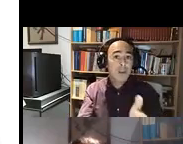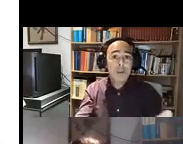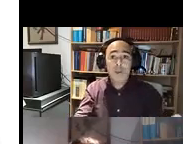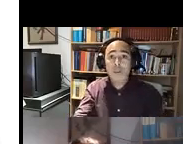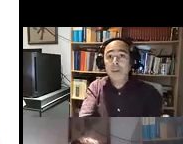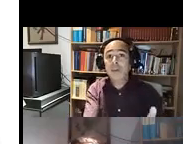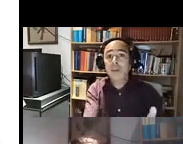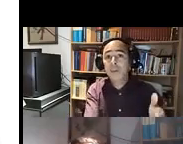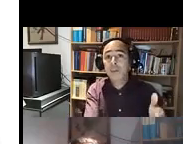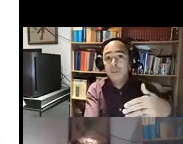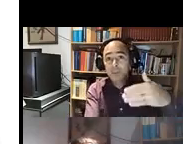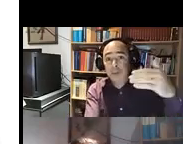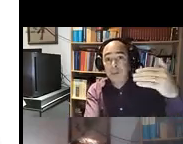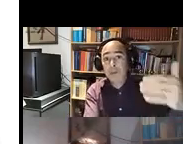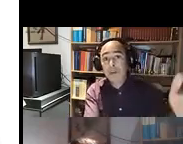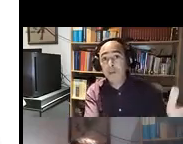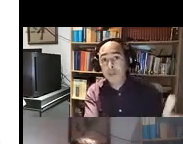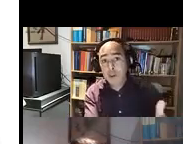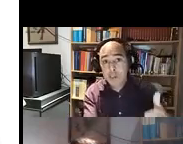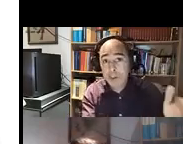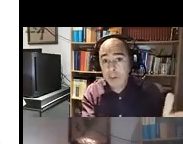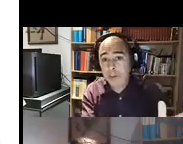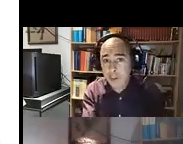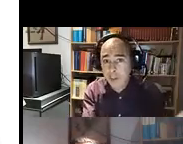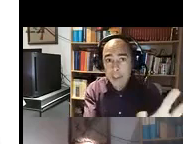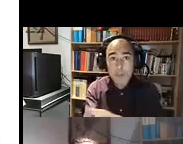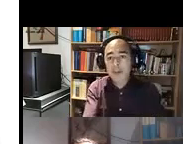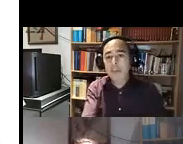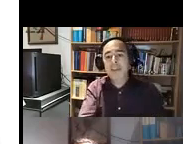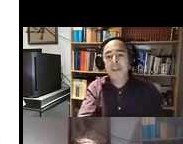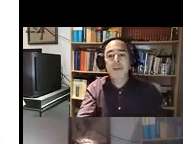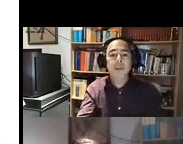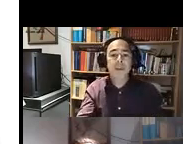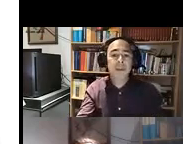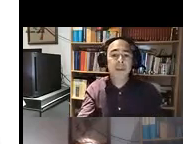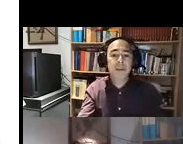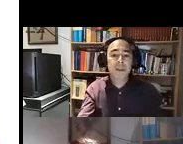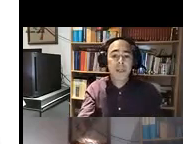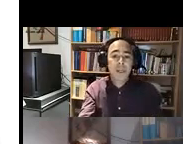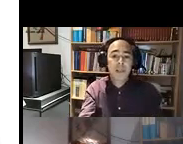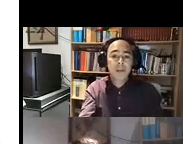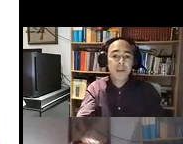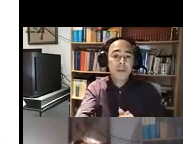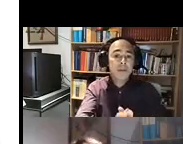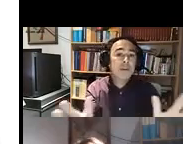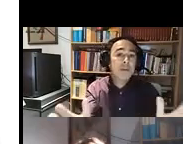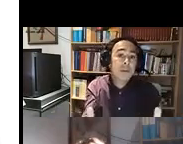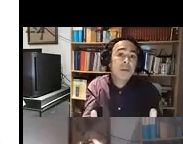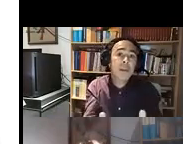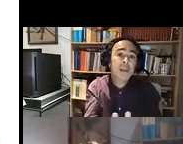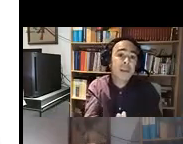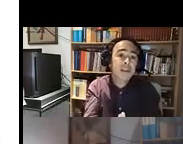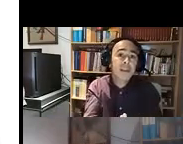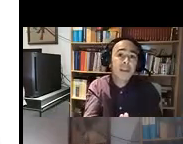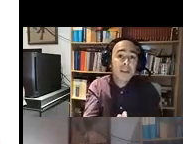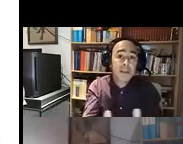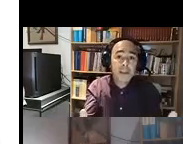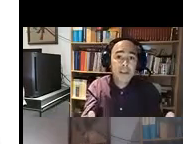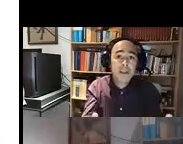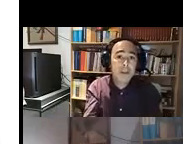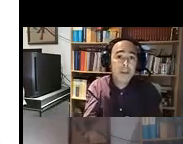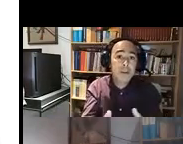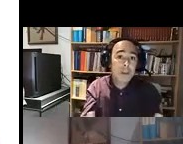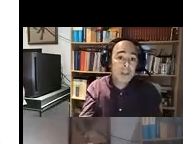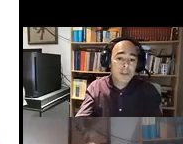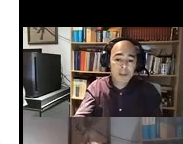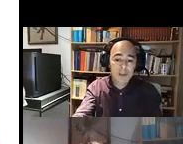de uma qualidade extremamente boa questão de curtir os próprios ecológicos essa informação cresce está toda a frente também não faltam seus aliados e